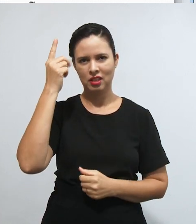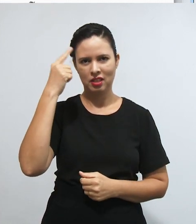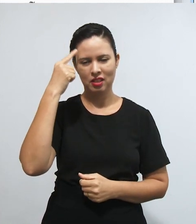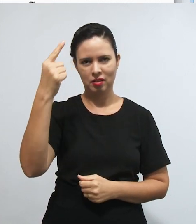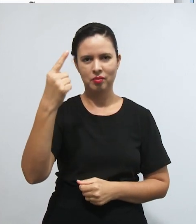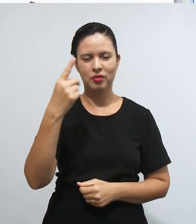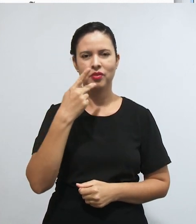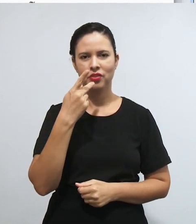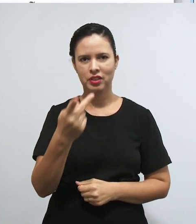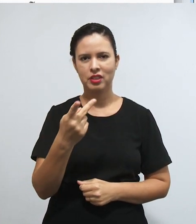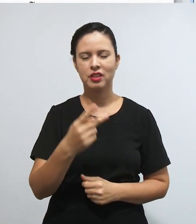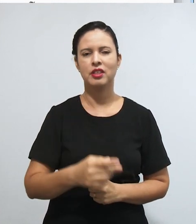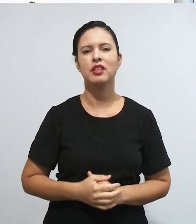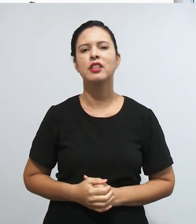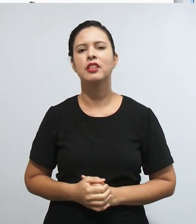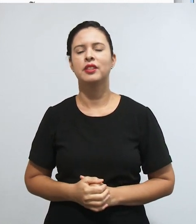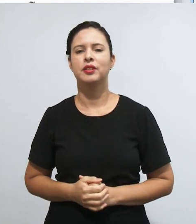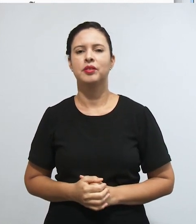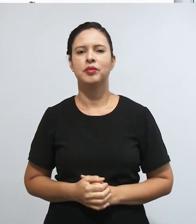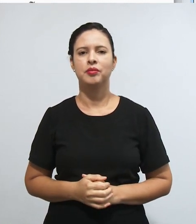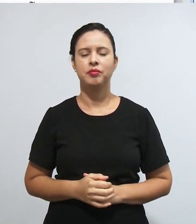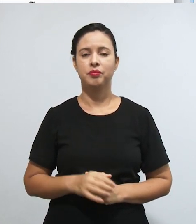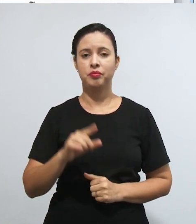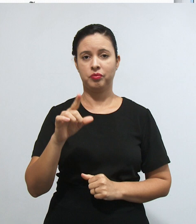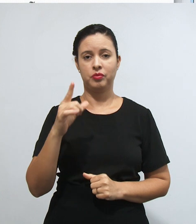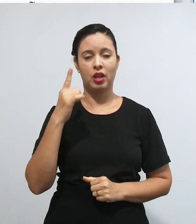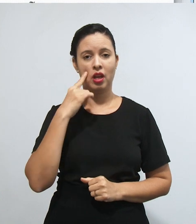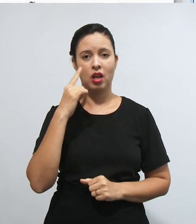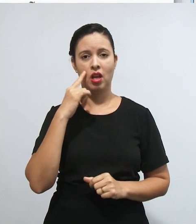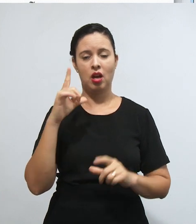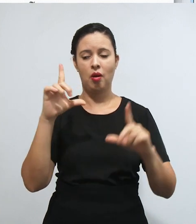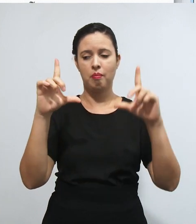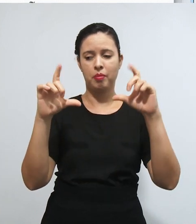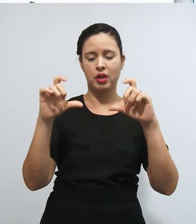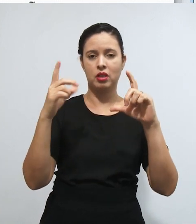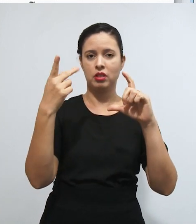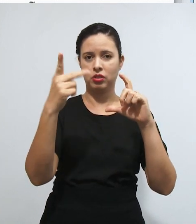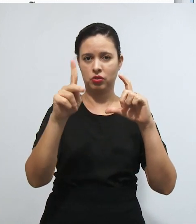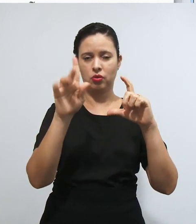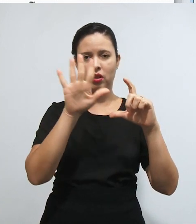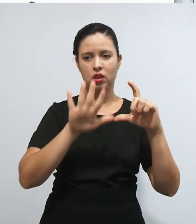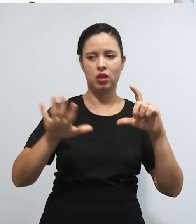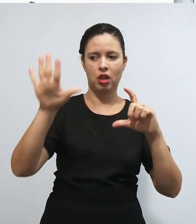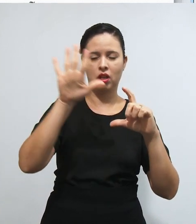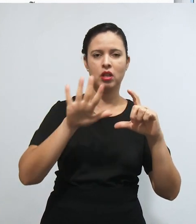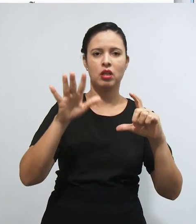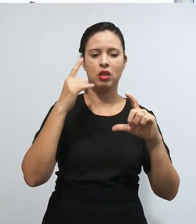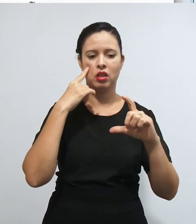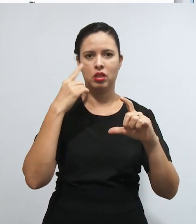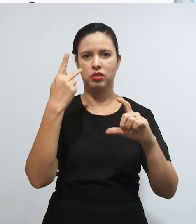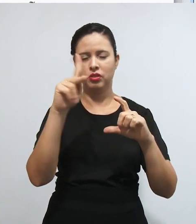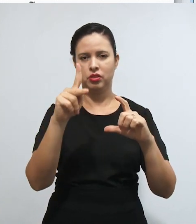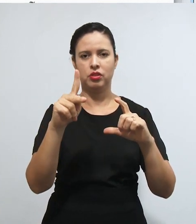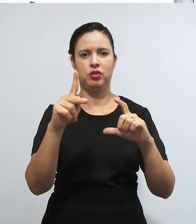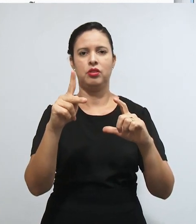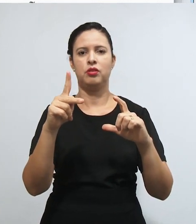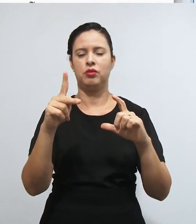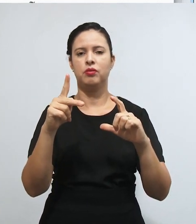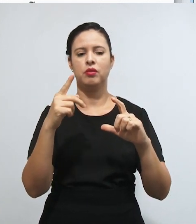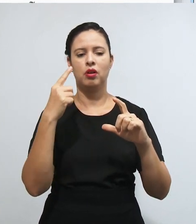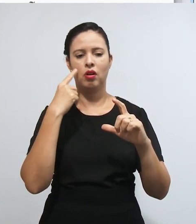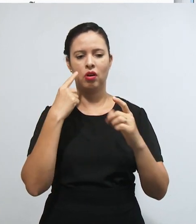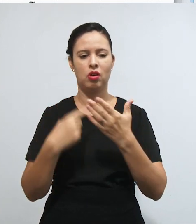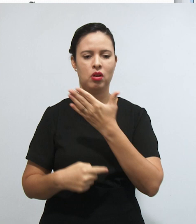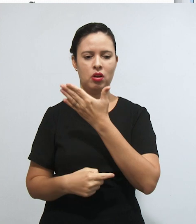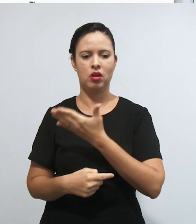né? Que ela funciona, ela traz o print da tela que está no seu computador, ó, tá? Ou então esse aqui, ó, recorte